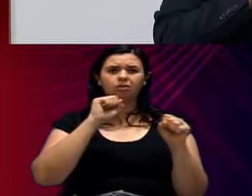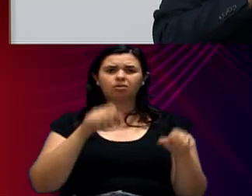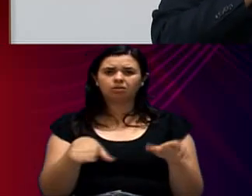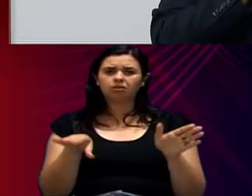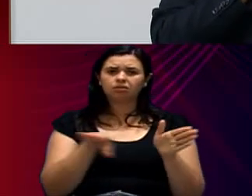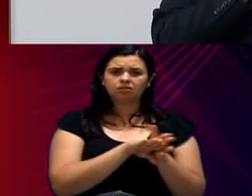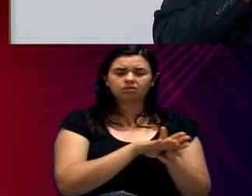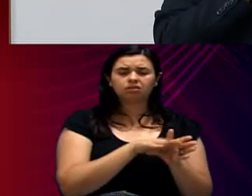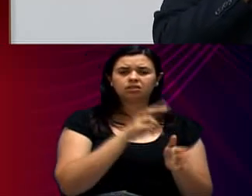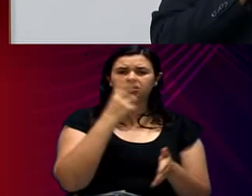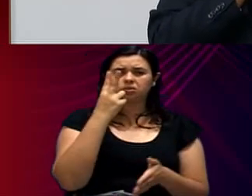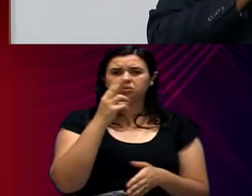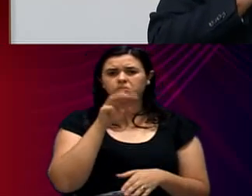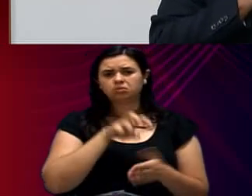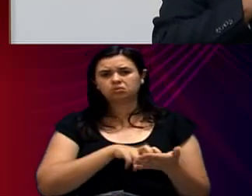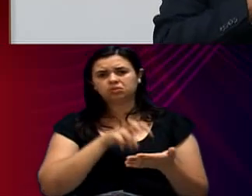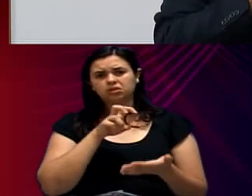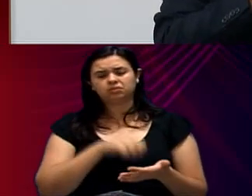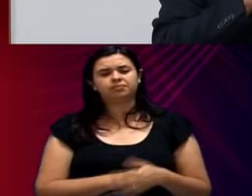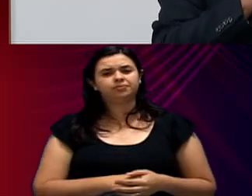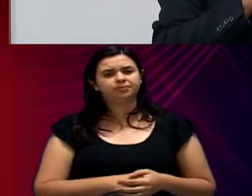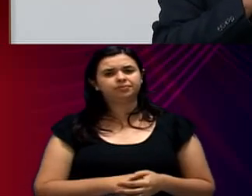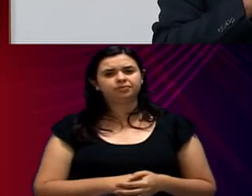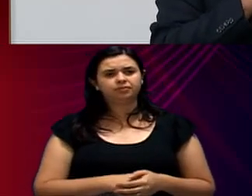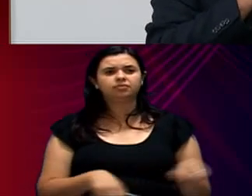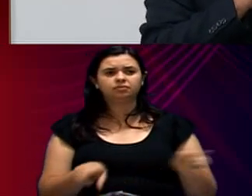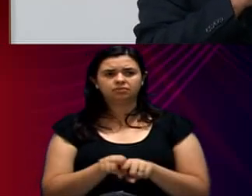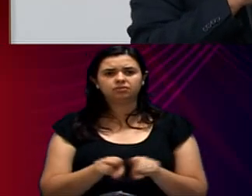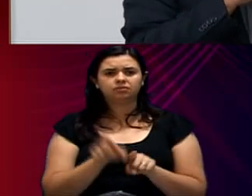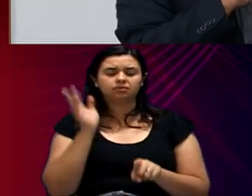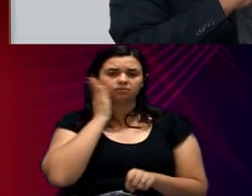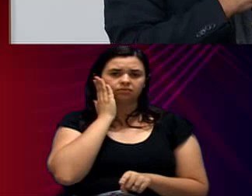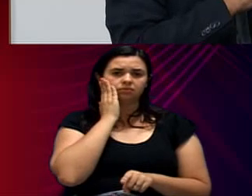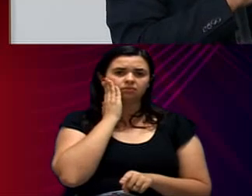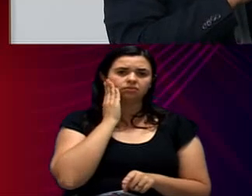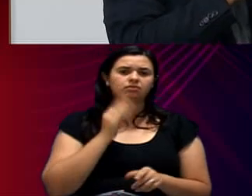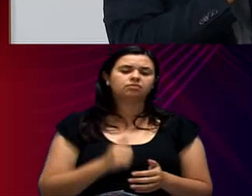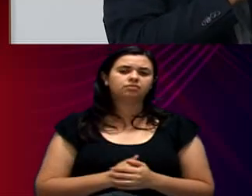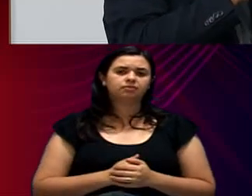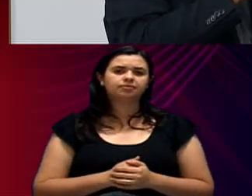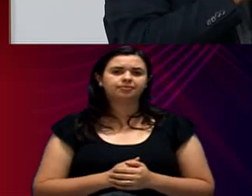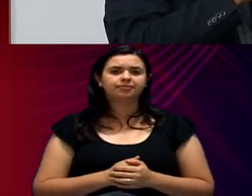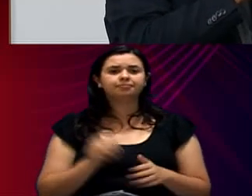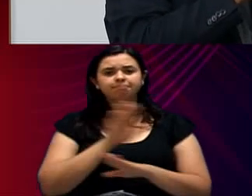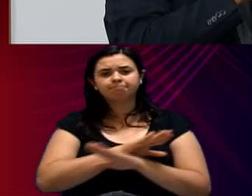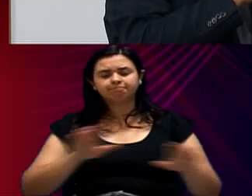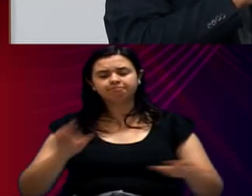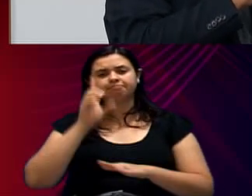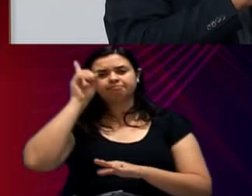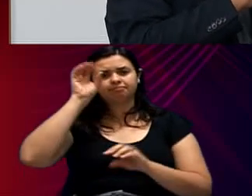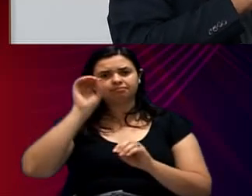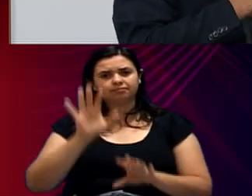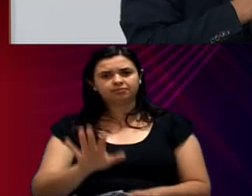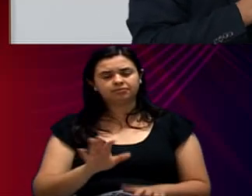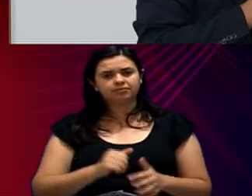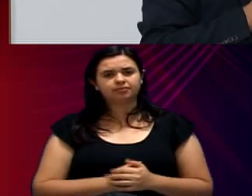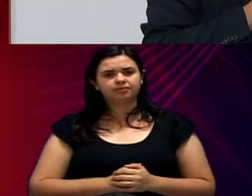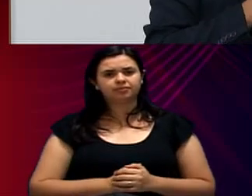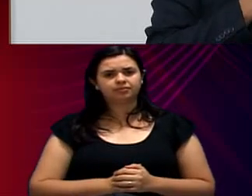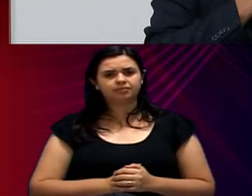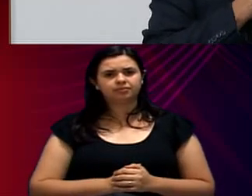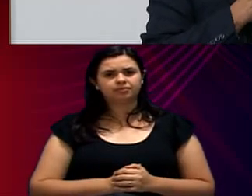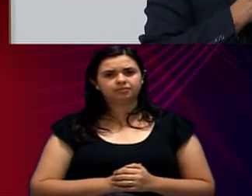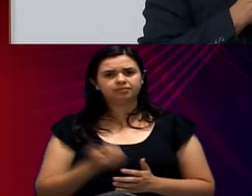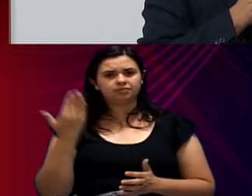outro, Renato, Vitor Lipe, foi um grande prefeito. A gente tem que falar que é verdade. Tem que falar a verdade. Tenho dito, presidente, Deus abençoe. Mas não você. Tinha pegada que o Manga tem